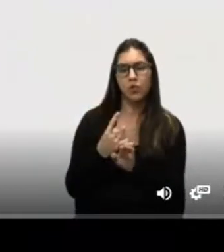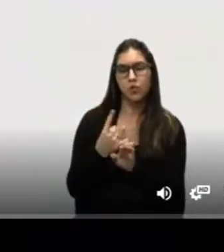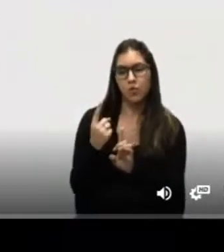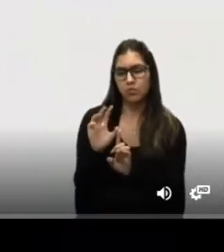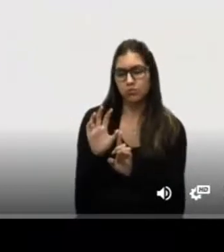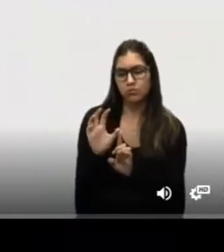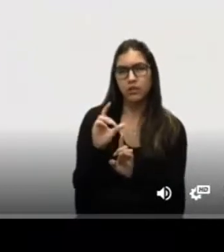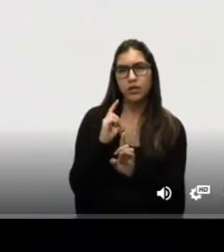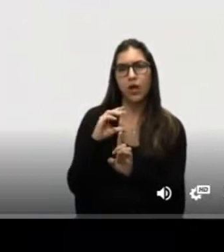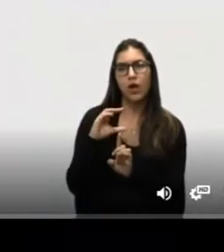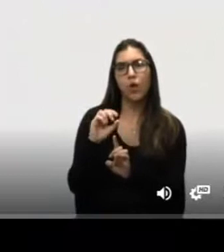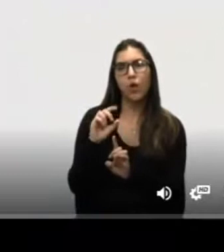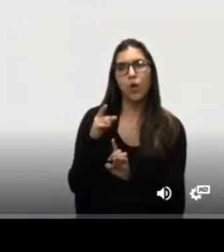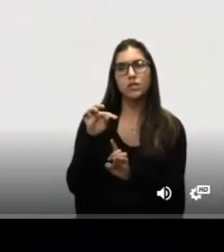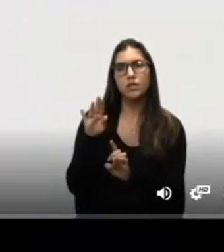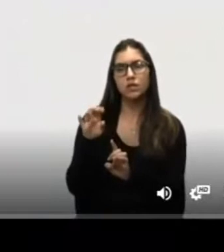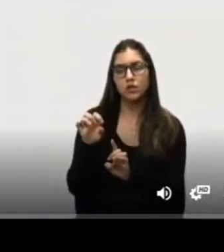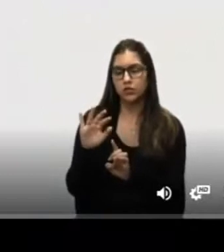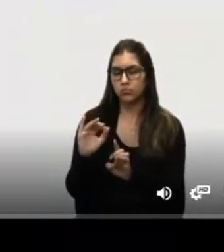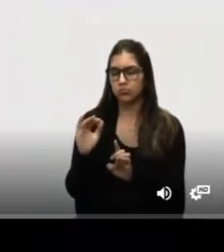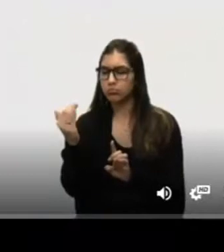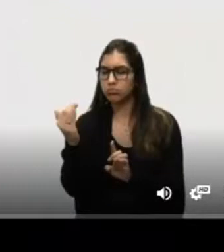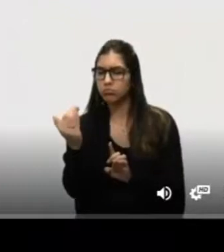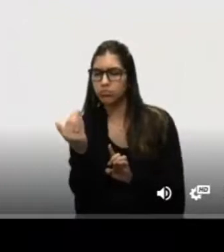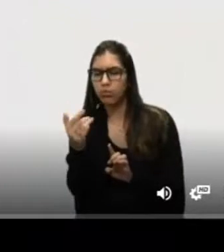Sim. Então tá bom.